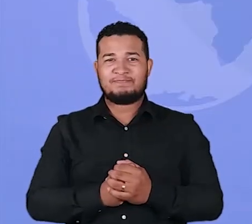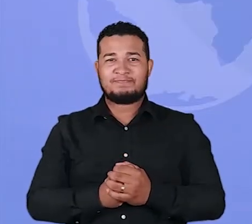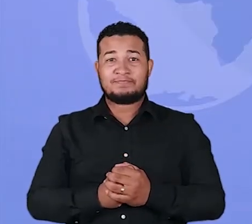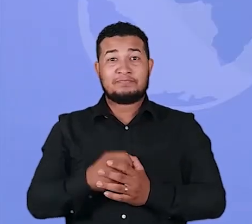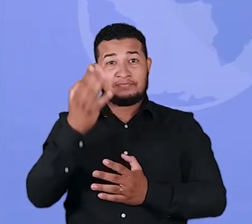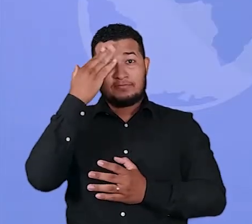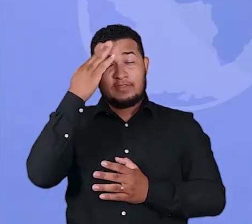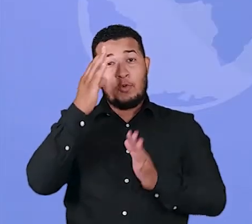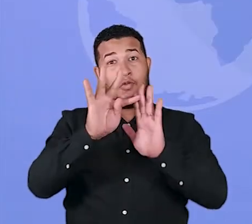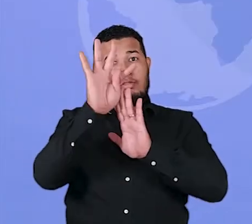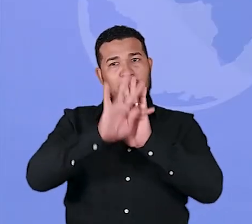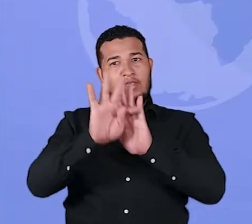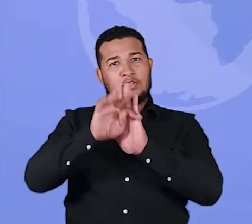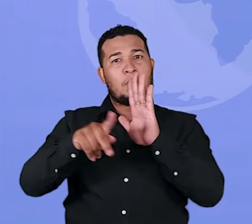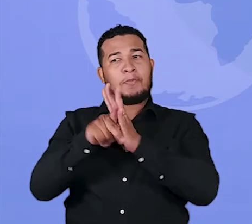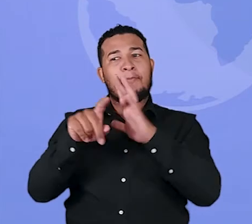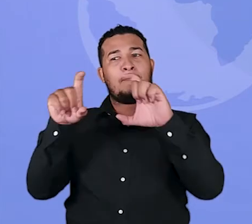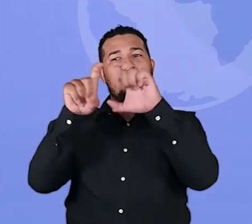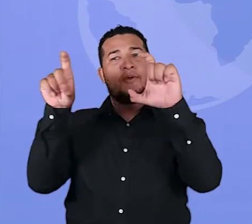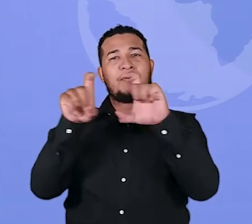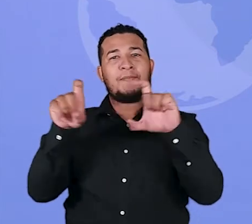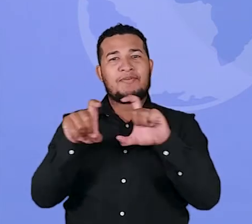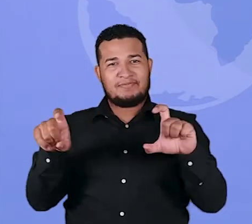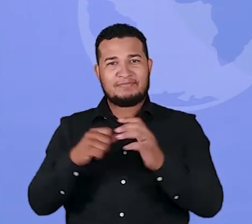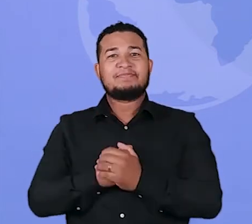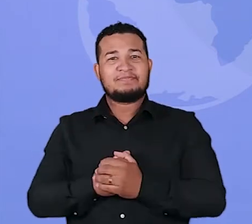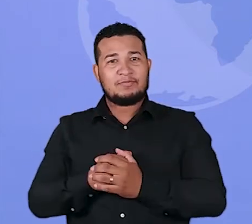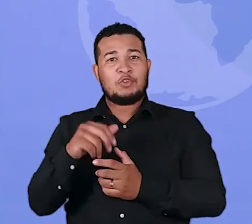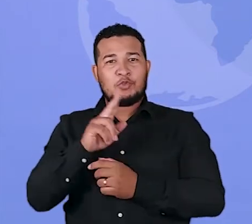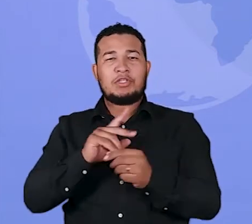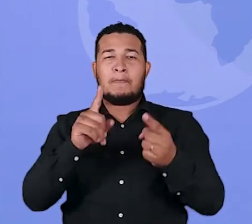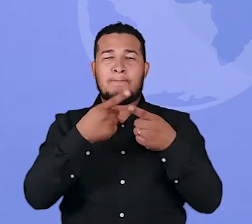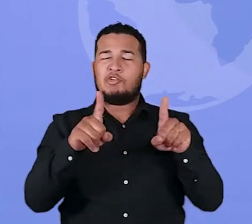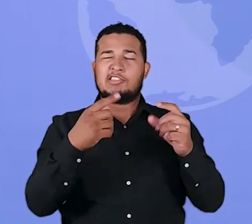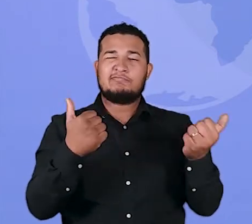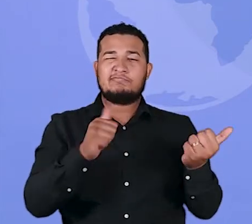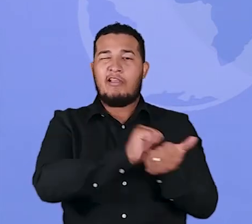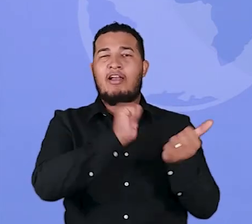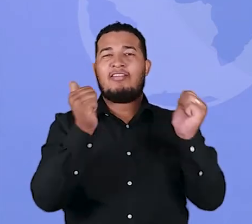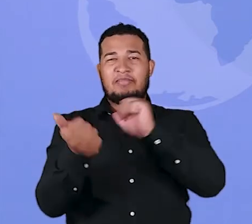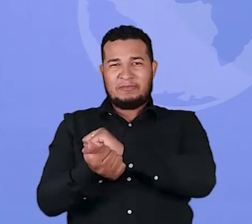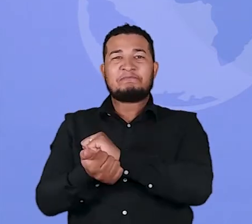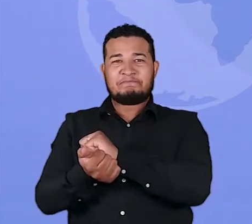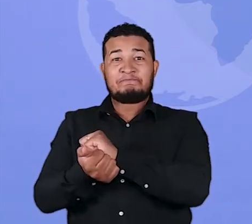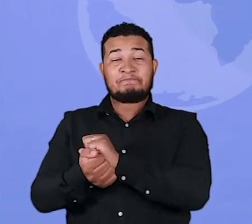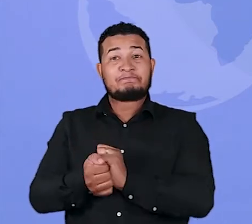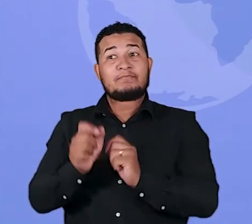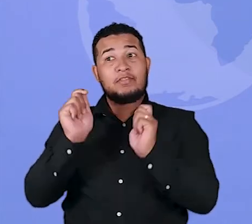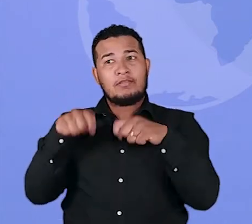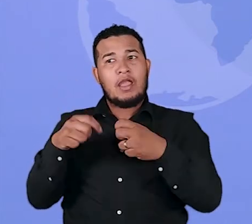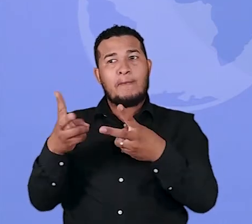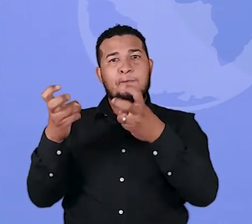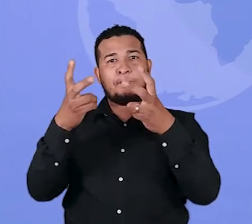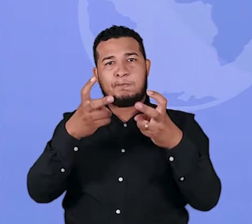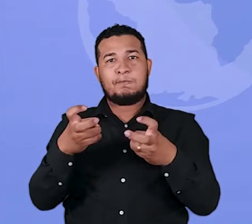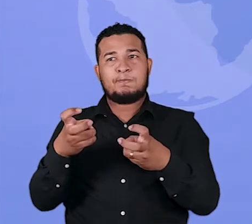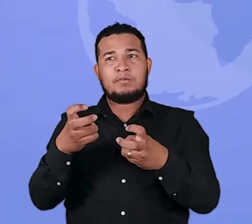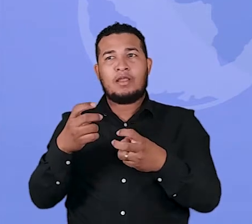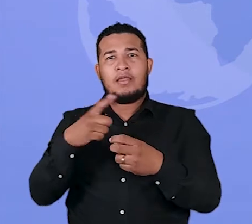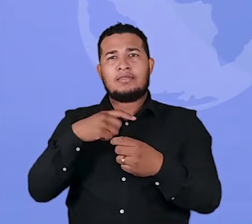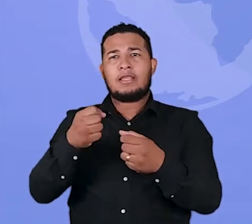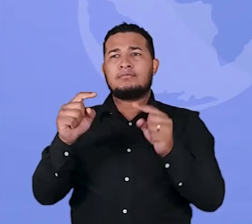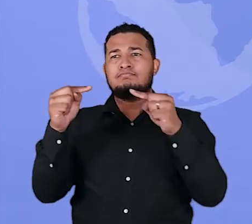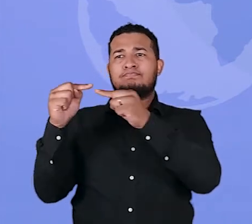fez esse texto em prosa do trecho da Vanessa da Mata, e aí a gente pode ver a presença